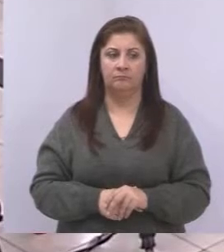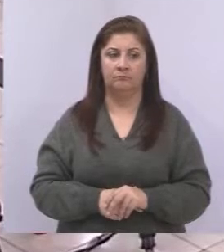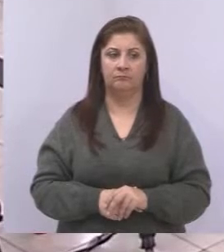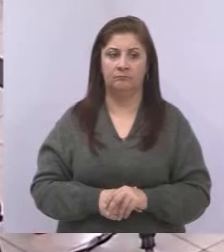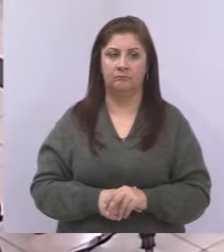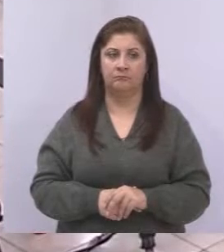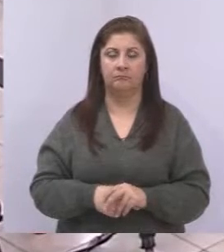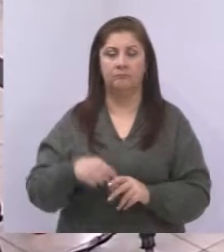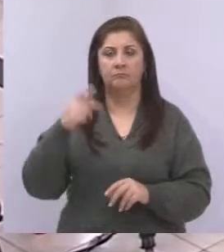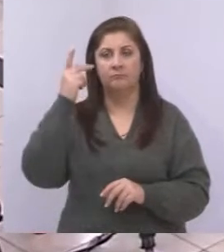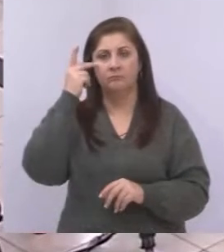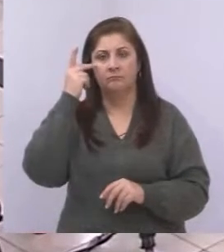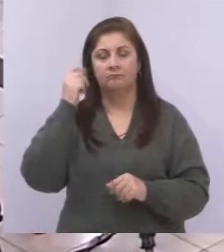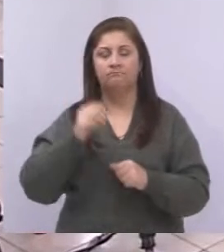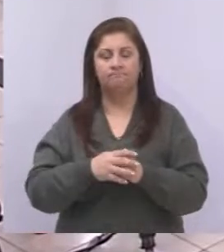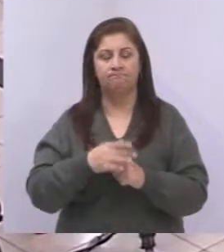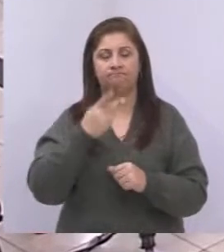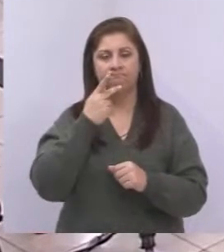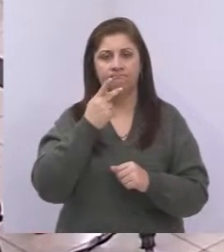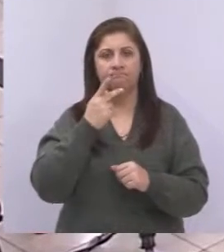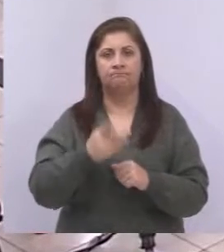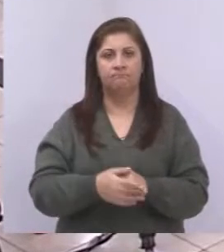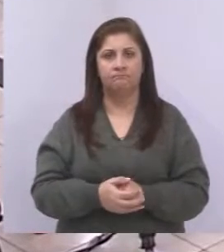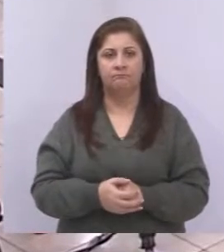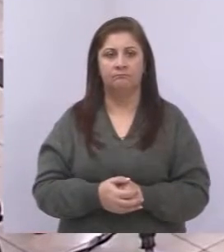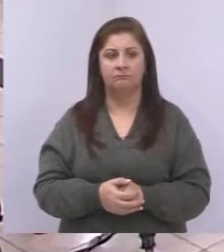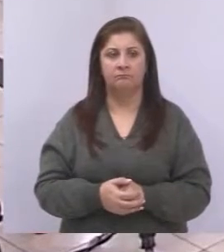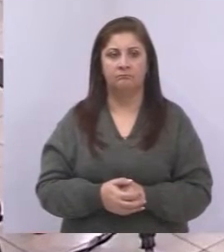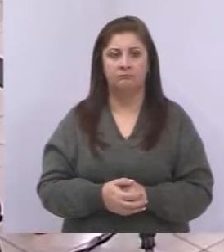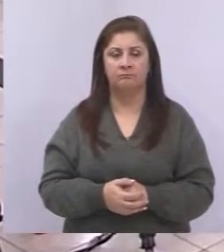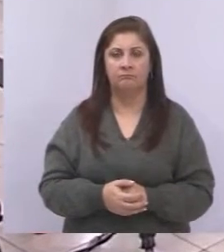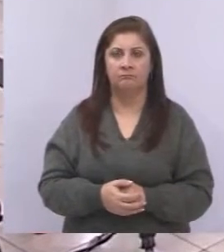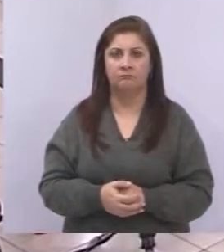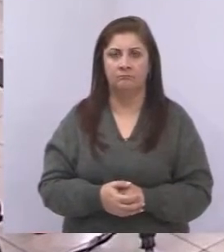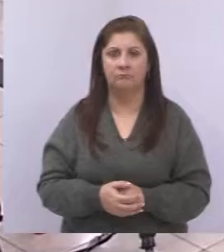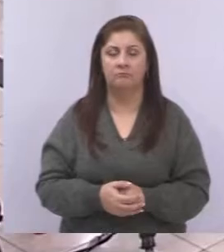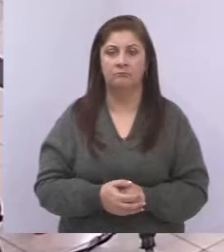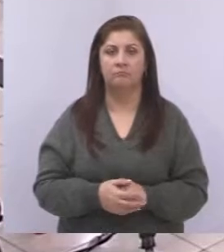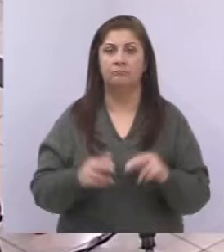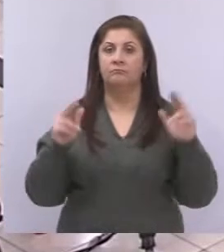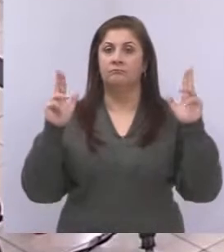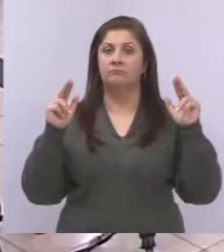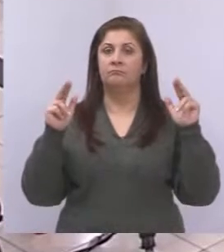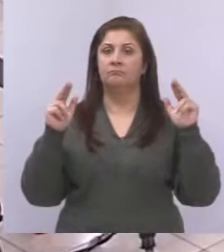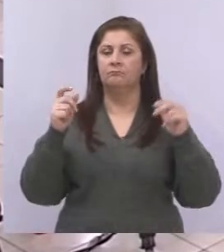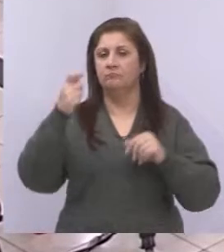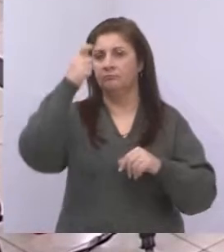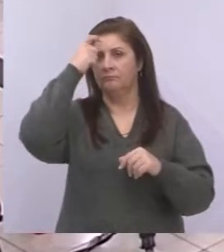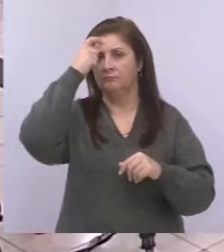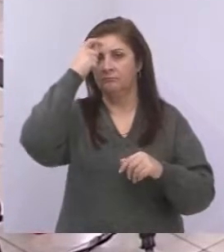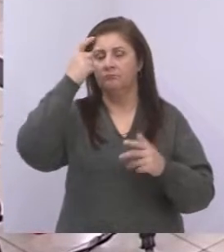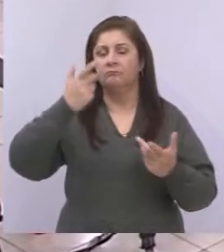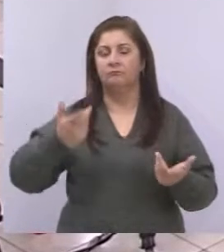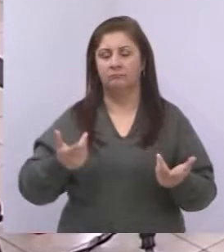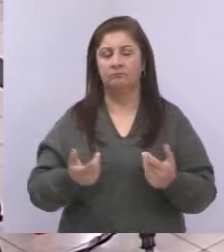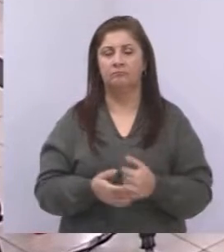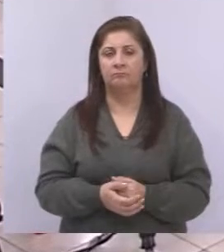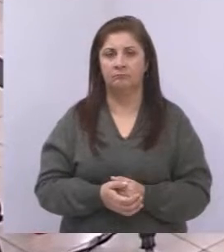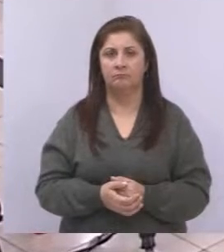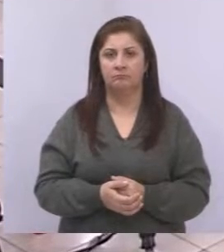E Paulinho, eu confesso para você que se trata de uma questão de bom senso.